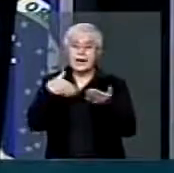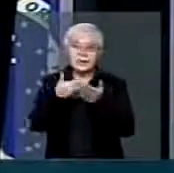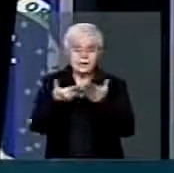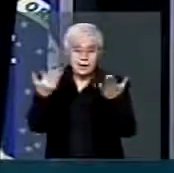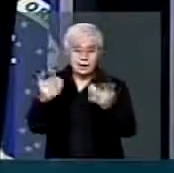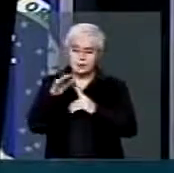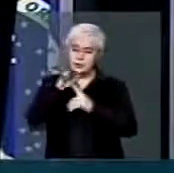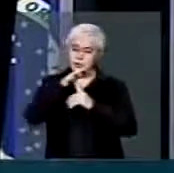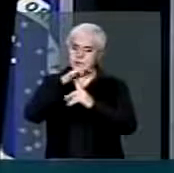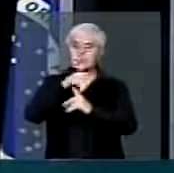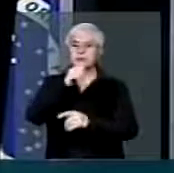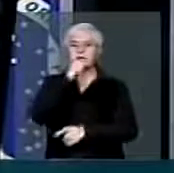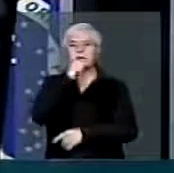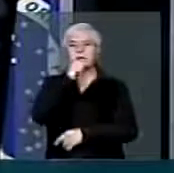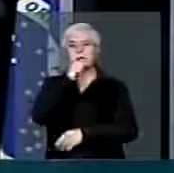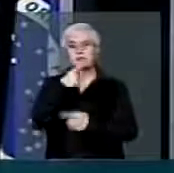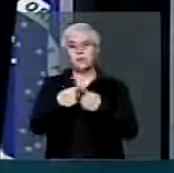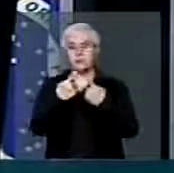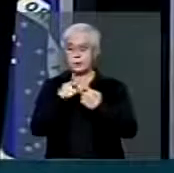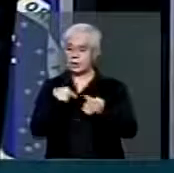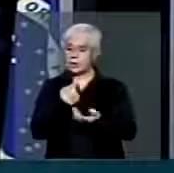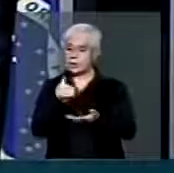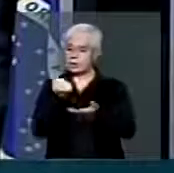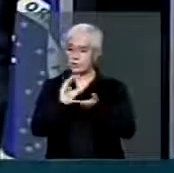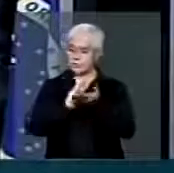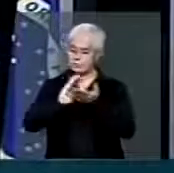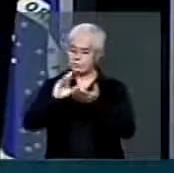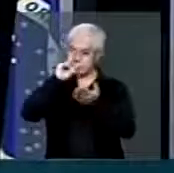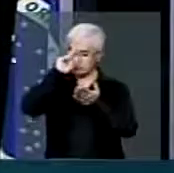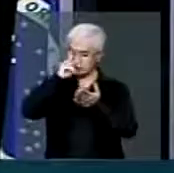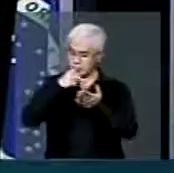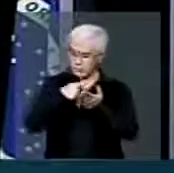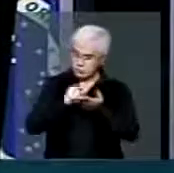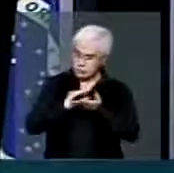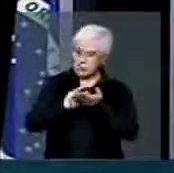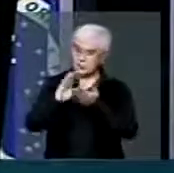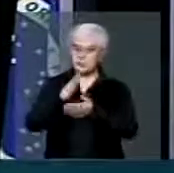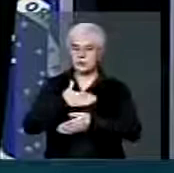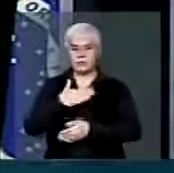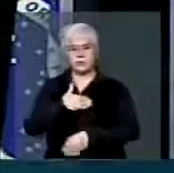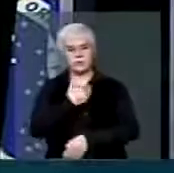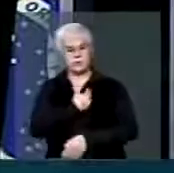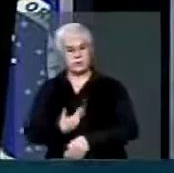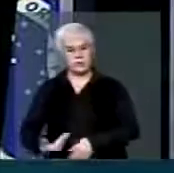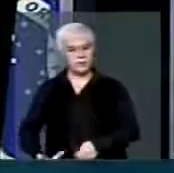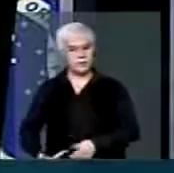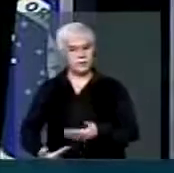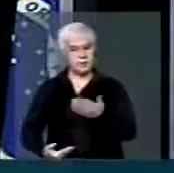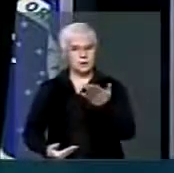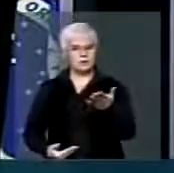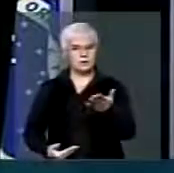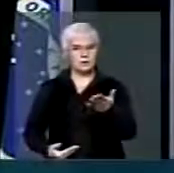porque a nossa emenda individual que colocamos, o meu governador, o governador do meu estado, não teve